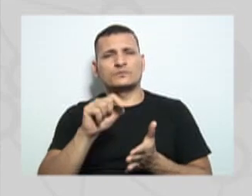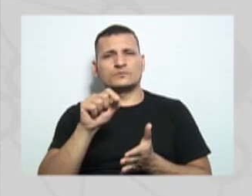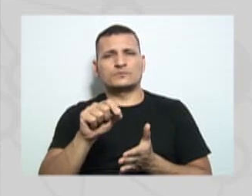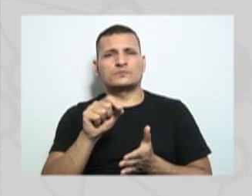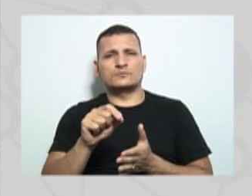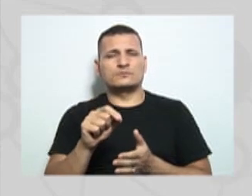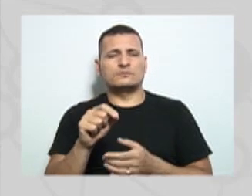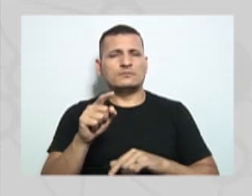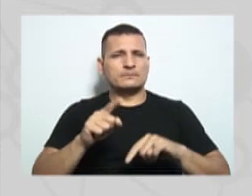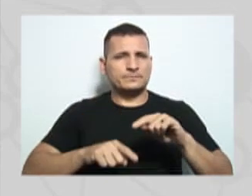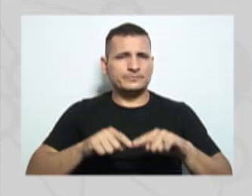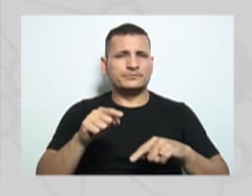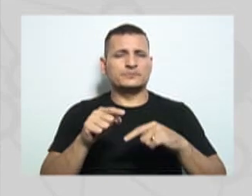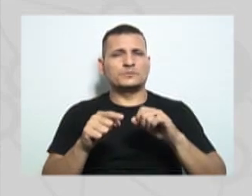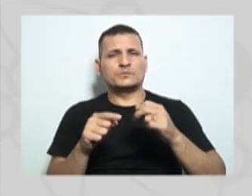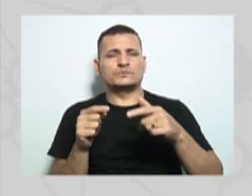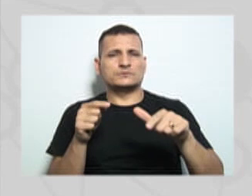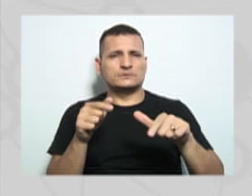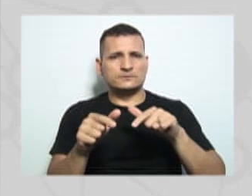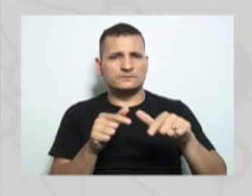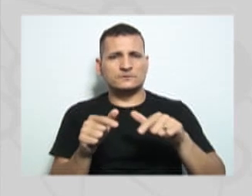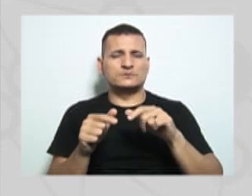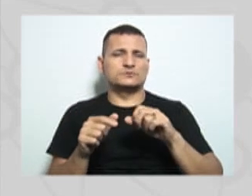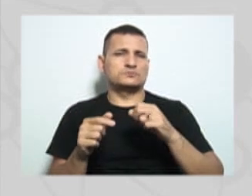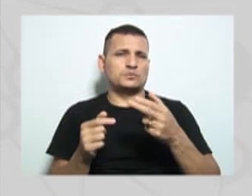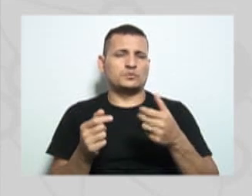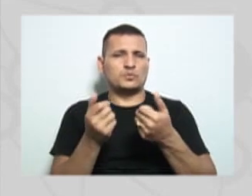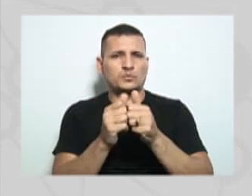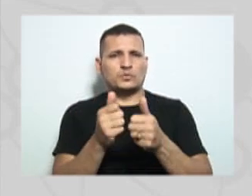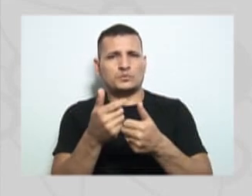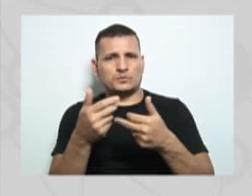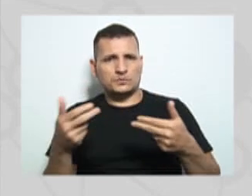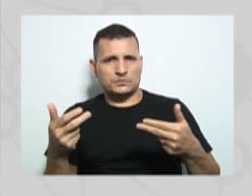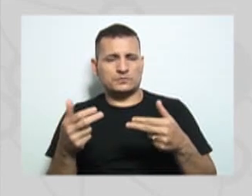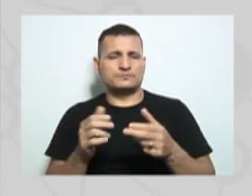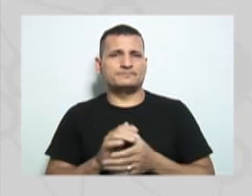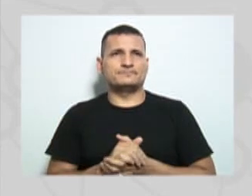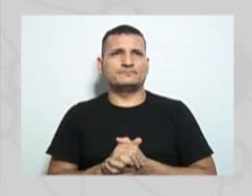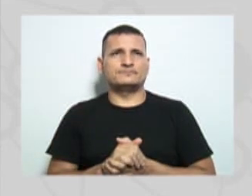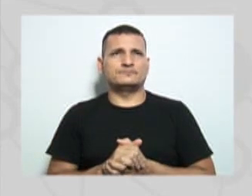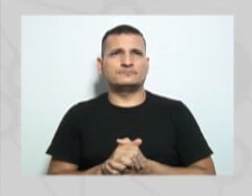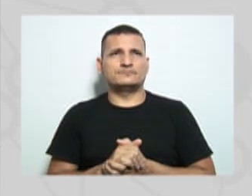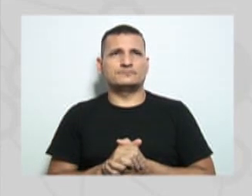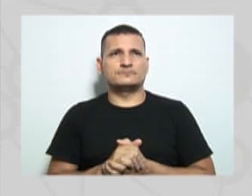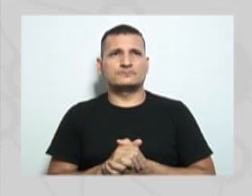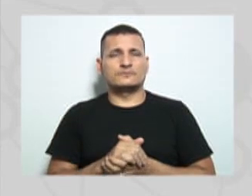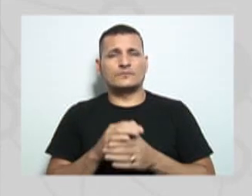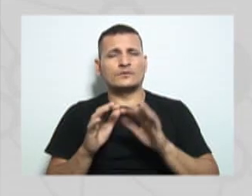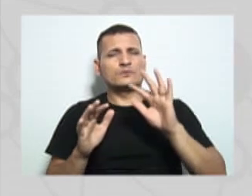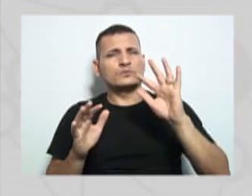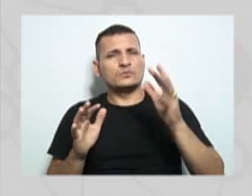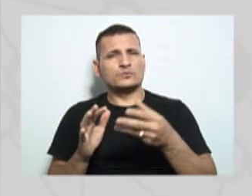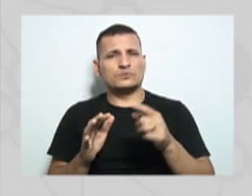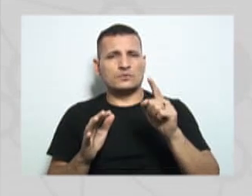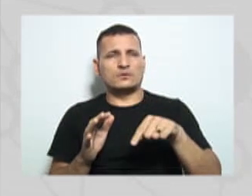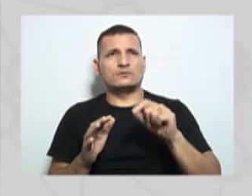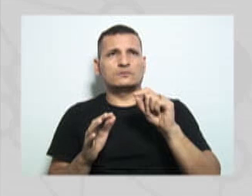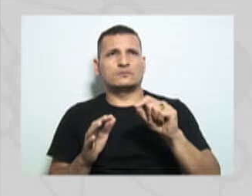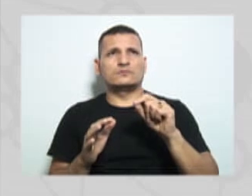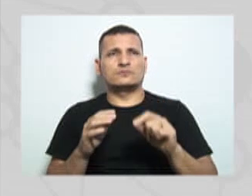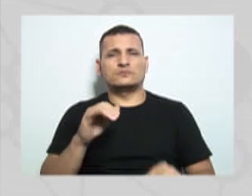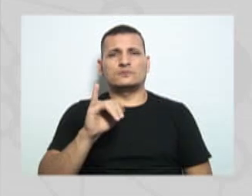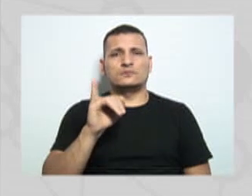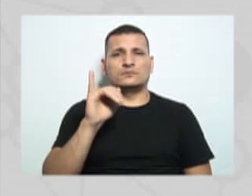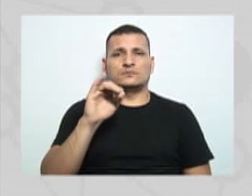de mercadorias e sobre prestação de serviços de transporte interestadual. Tudo isso aqui é só a siglazinha